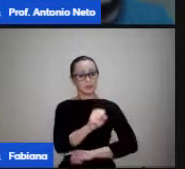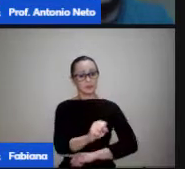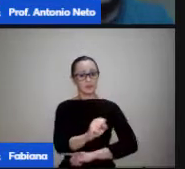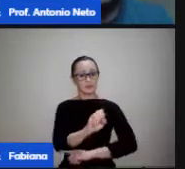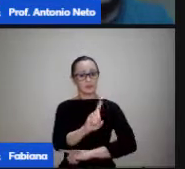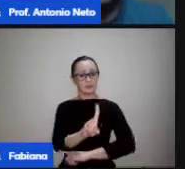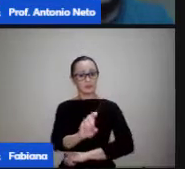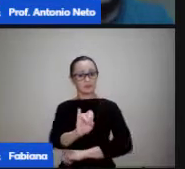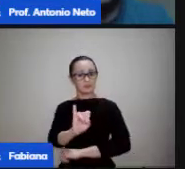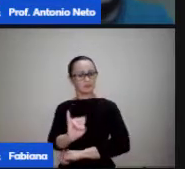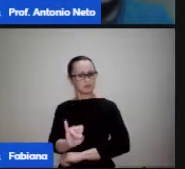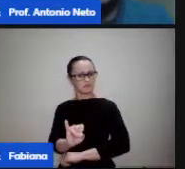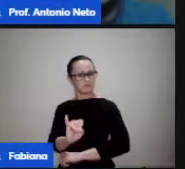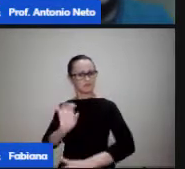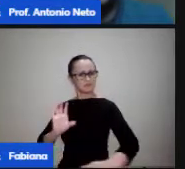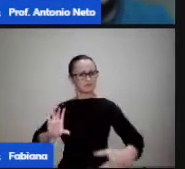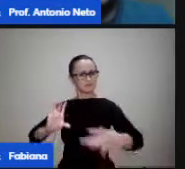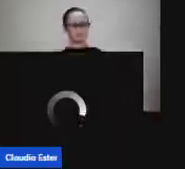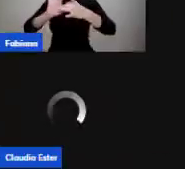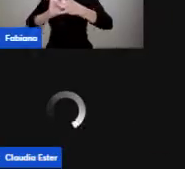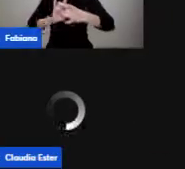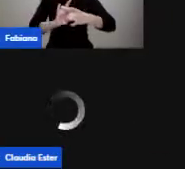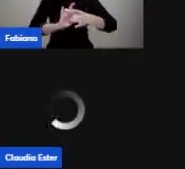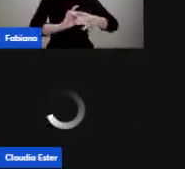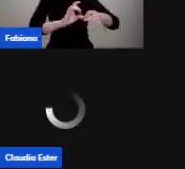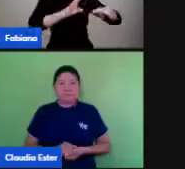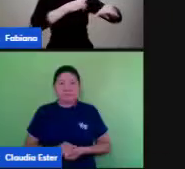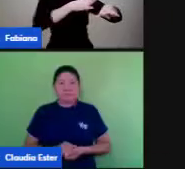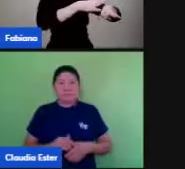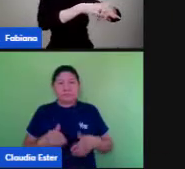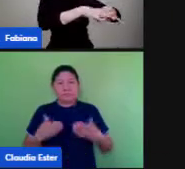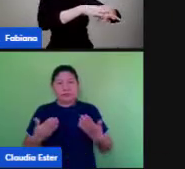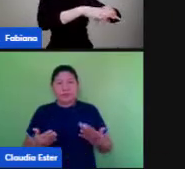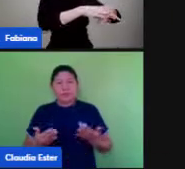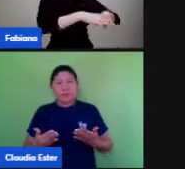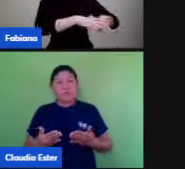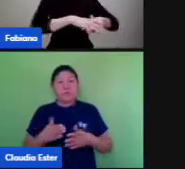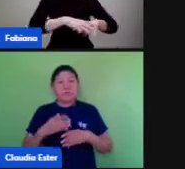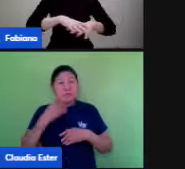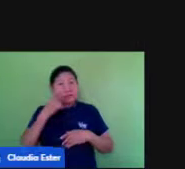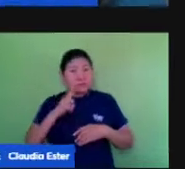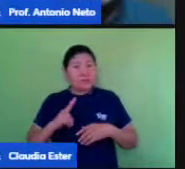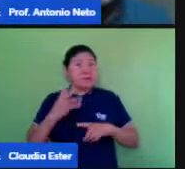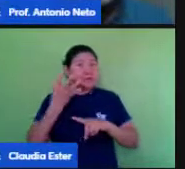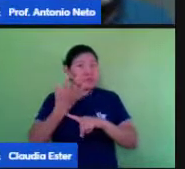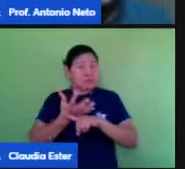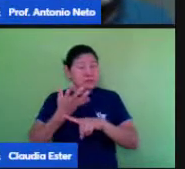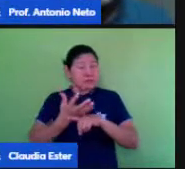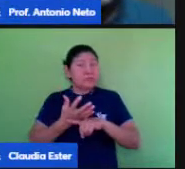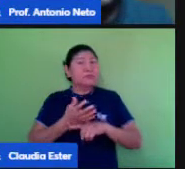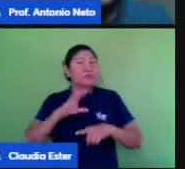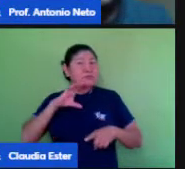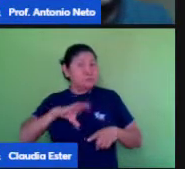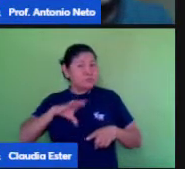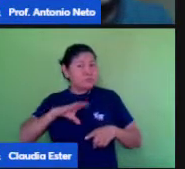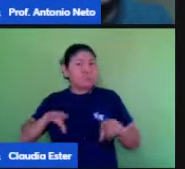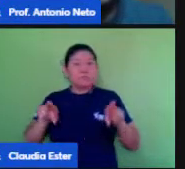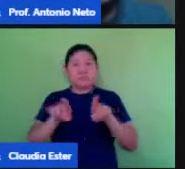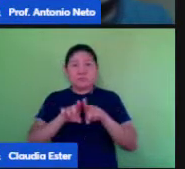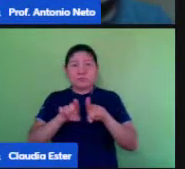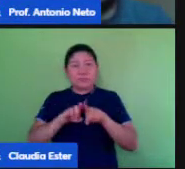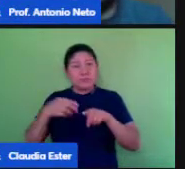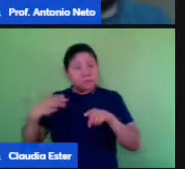casando o componente de matemática e de língua portuguesa, a gente vai ter como um